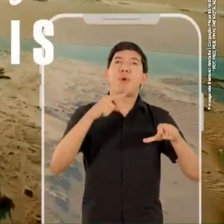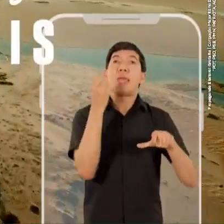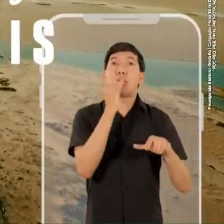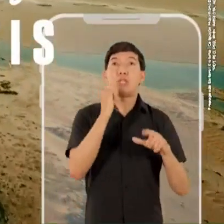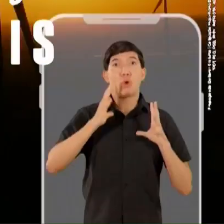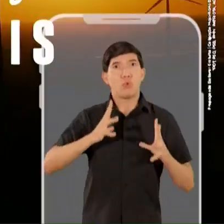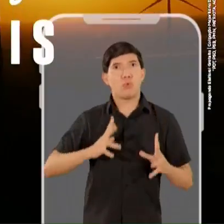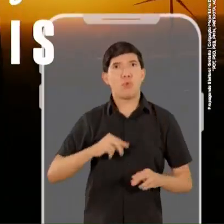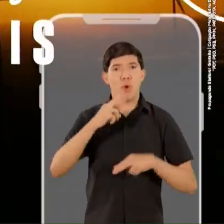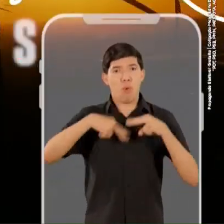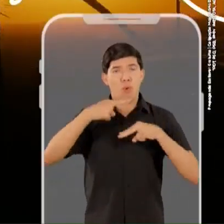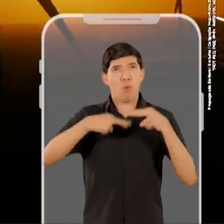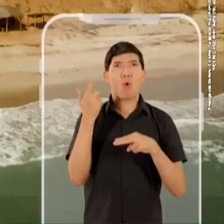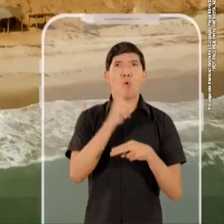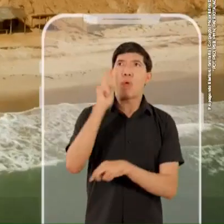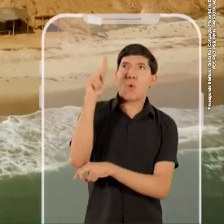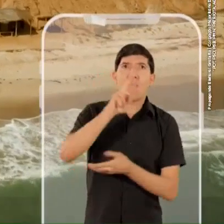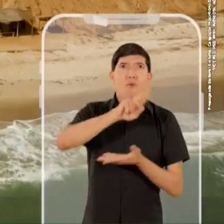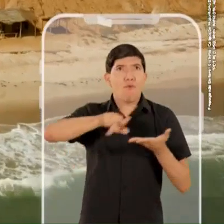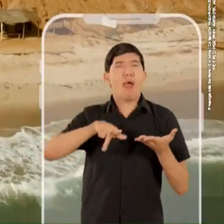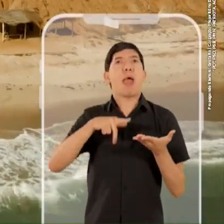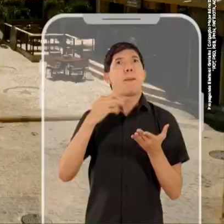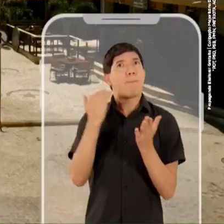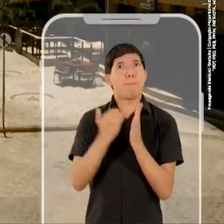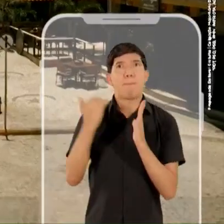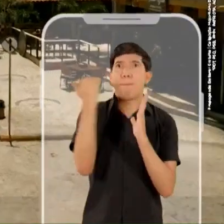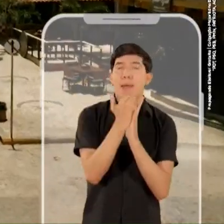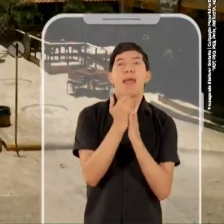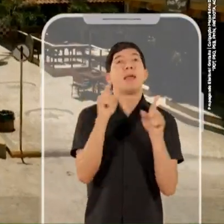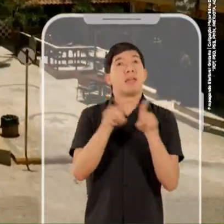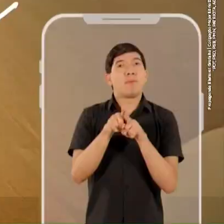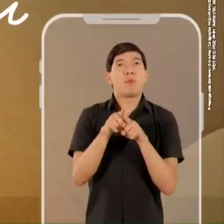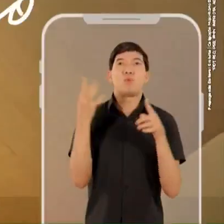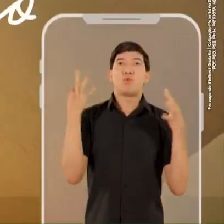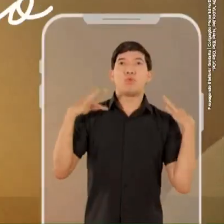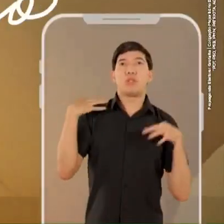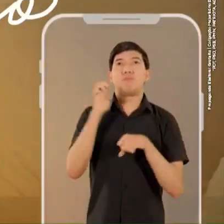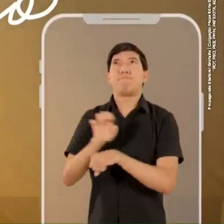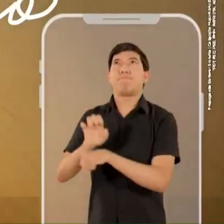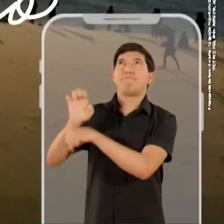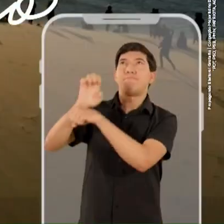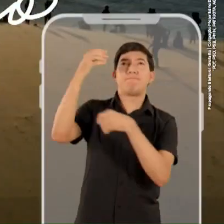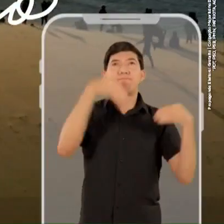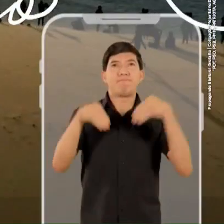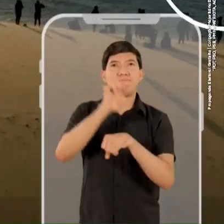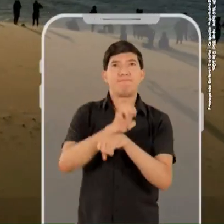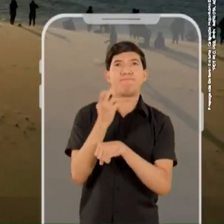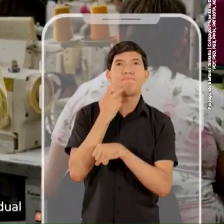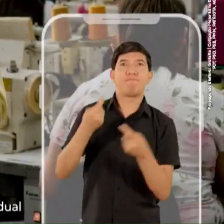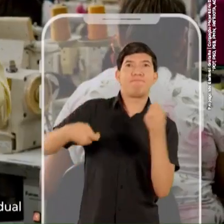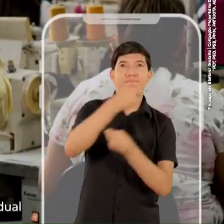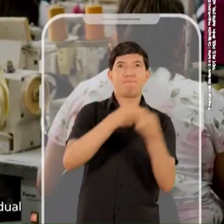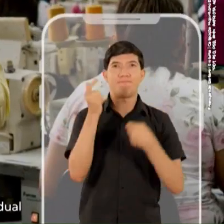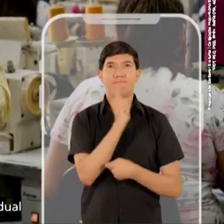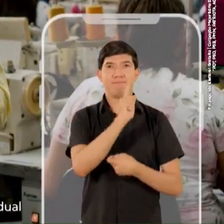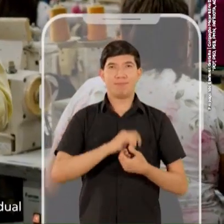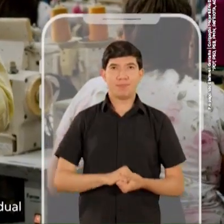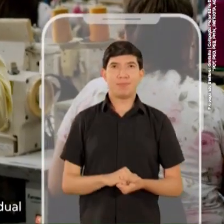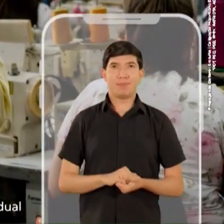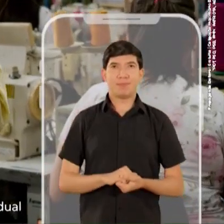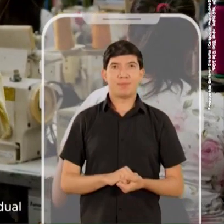renováveis numa escala maior do que hoje e com a retomada da força do nosso turismo em todo o país. Vamos ter